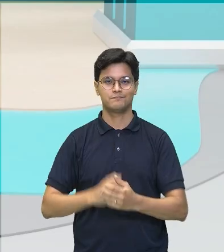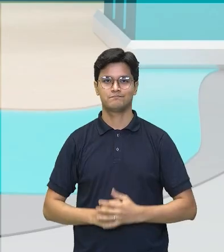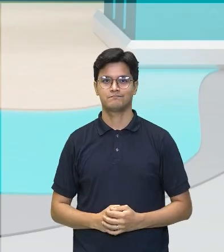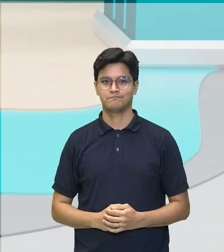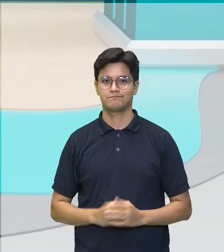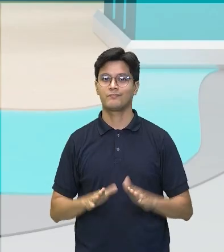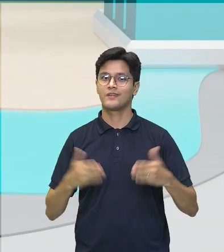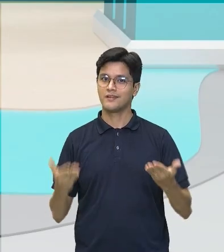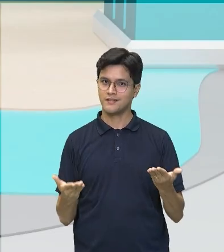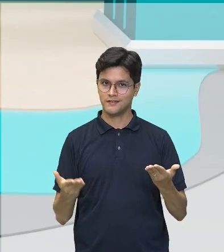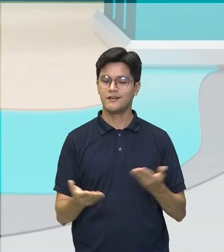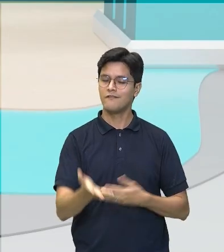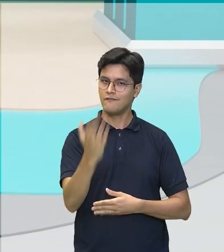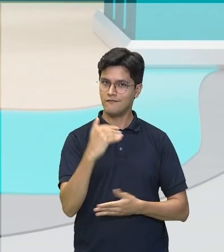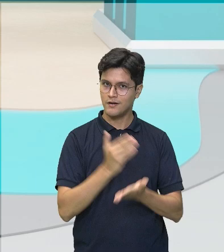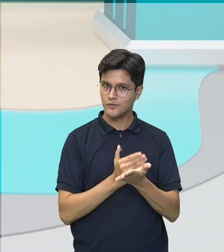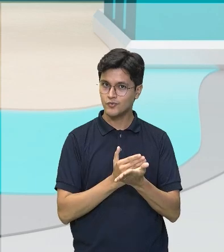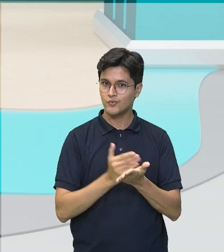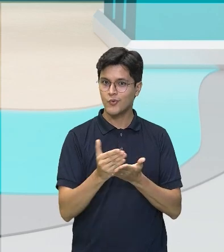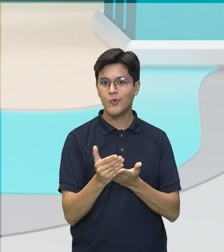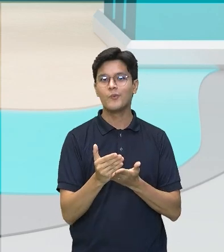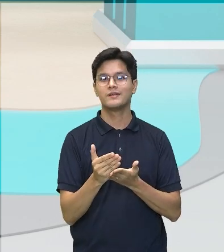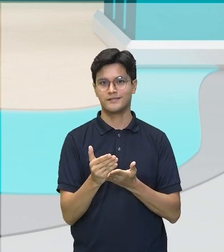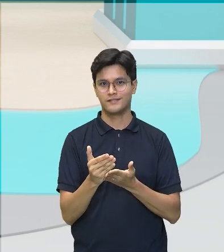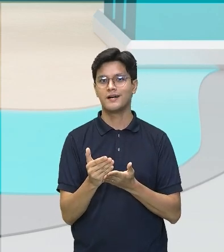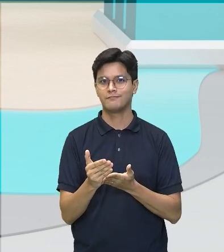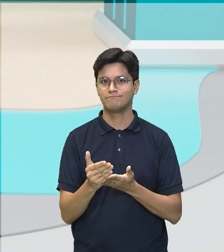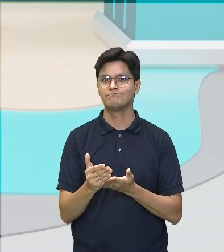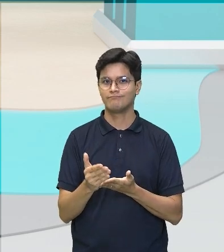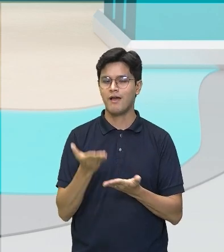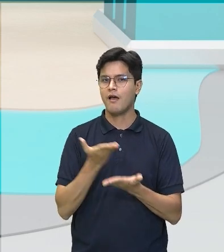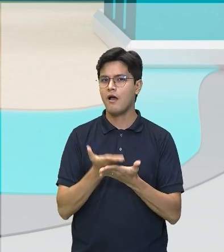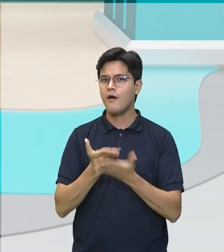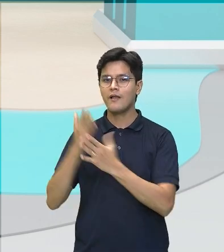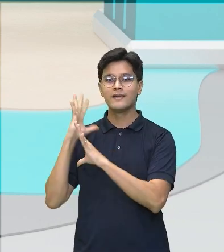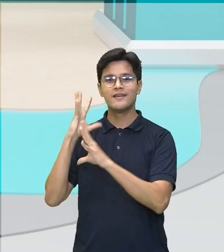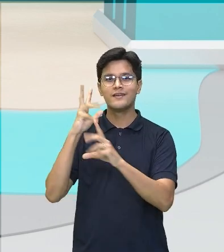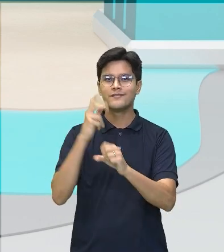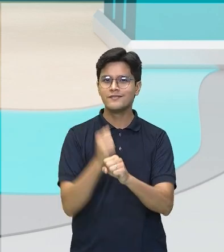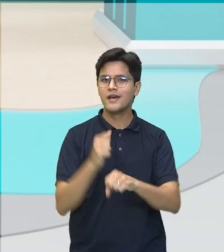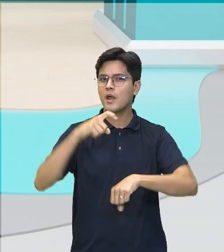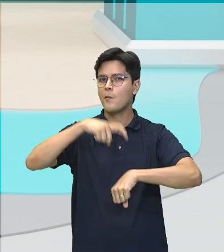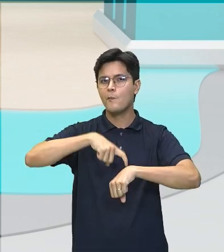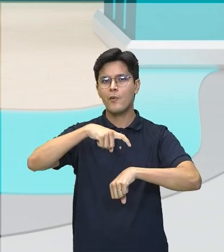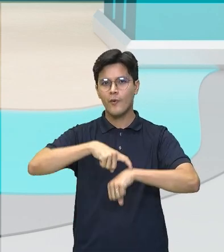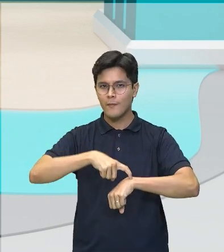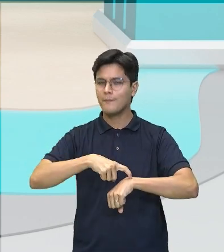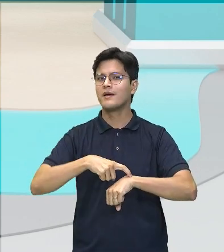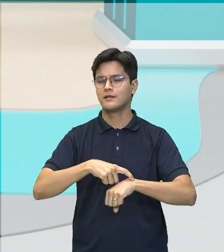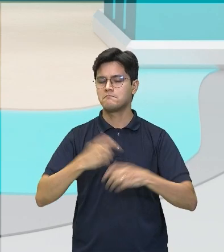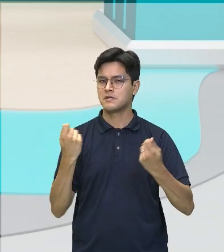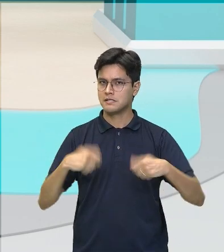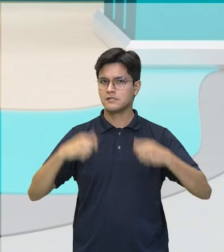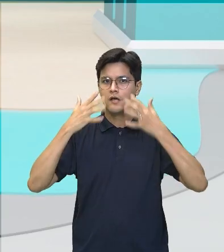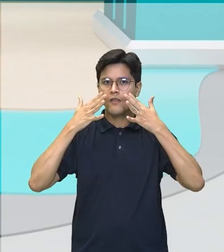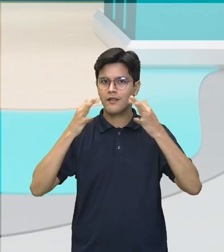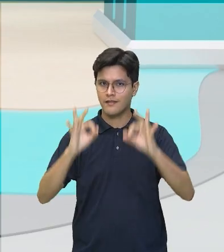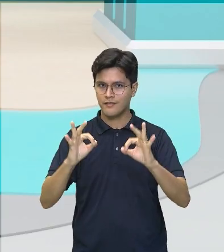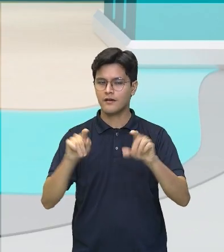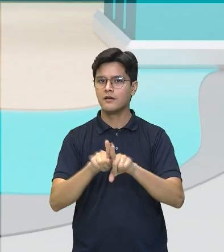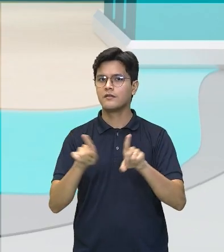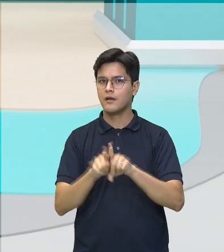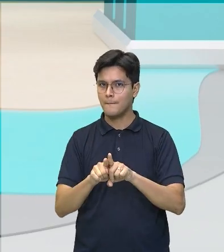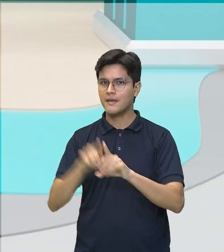Então, vamos dar início, à nossa revisão, momento de muita atenção, momento de